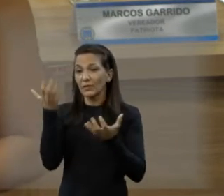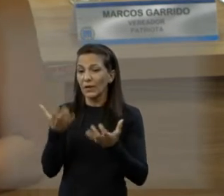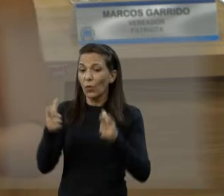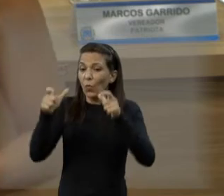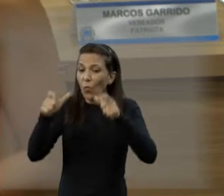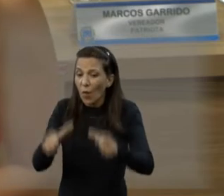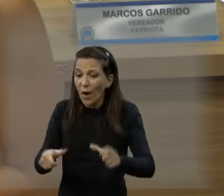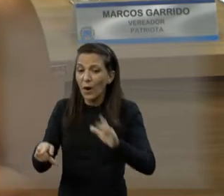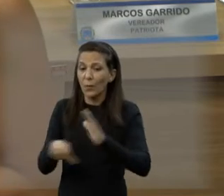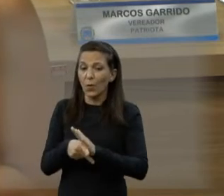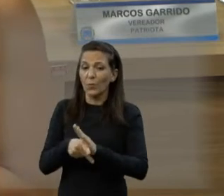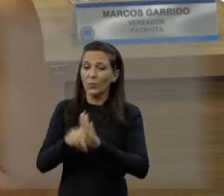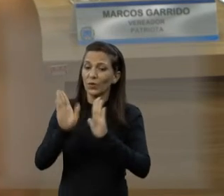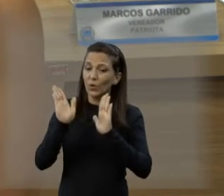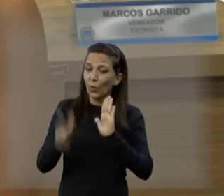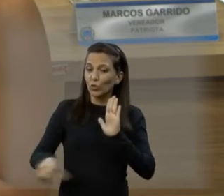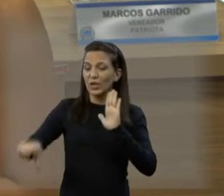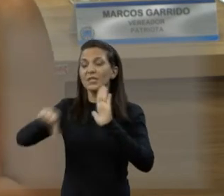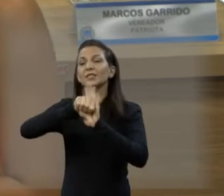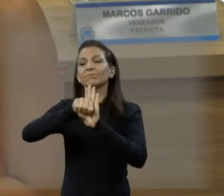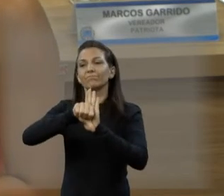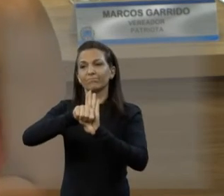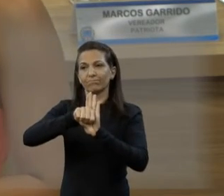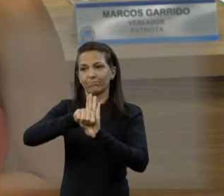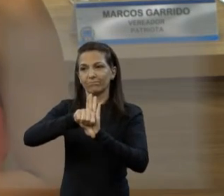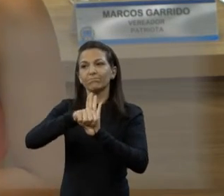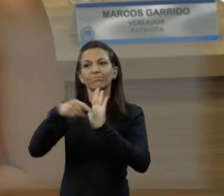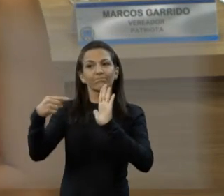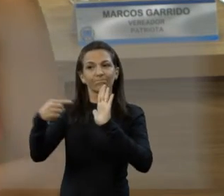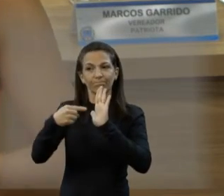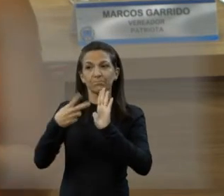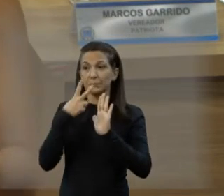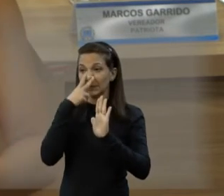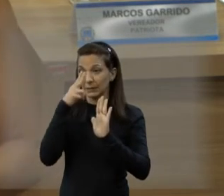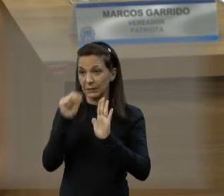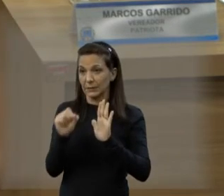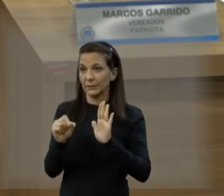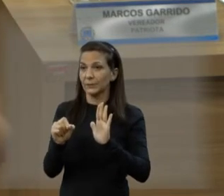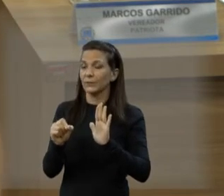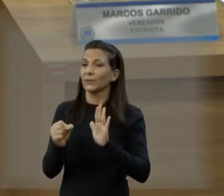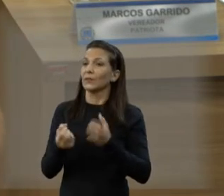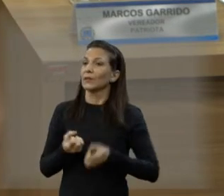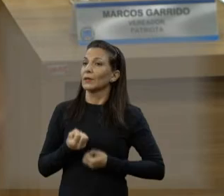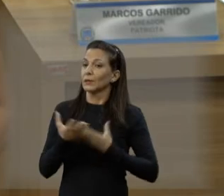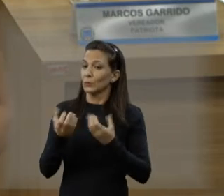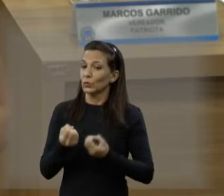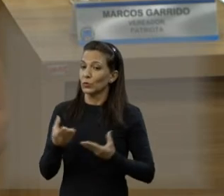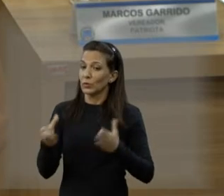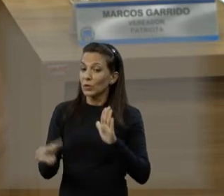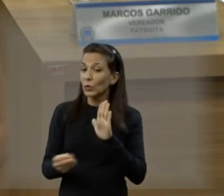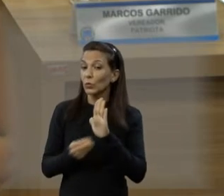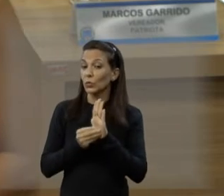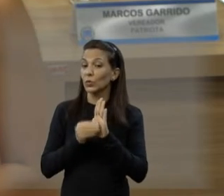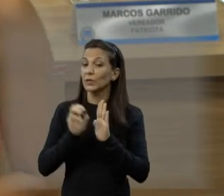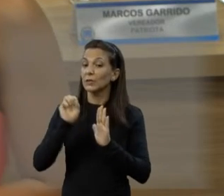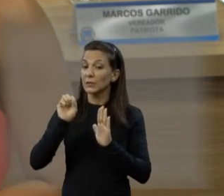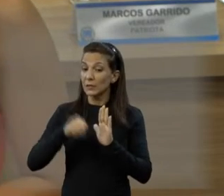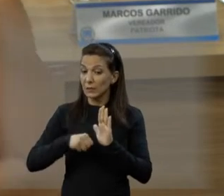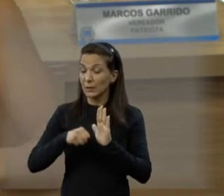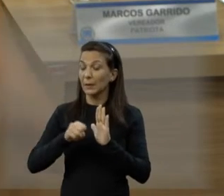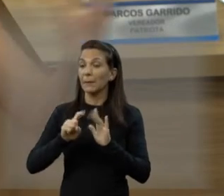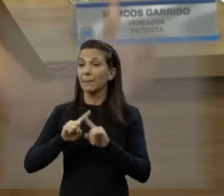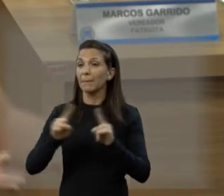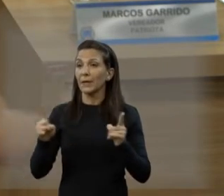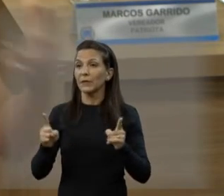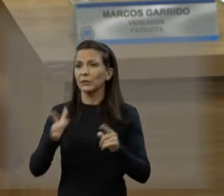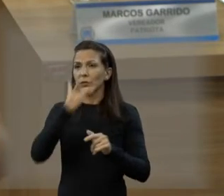espaço que é criminalizado hoje não é mesmo vereadora é os outras expressões que também tem que ser contemplado assim pelo plano